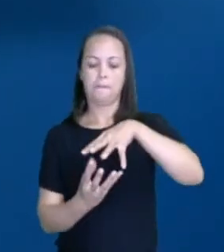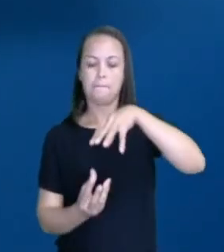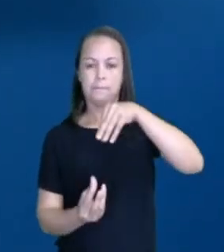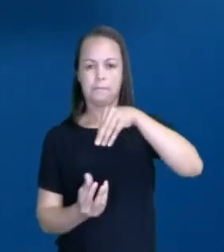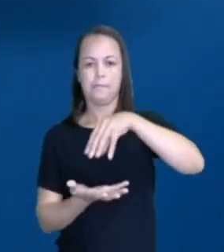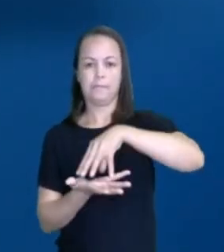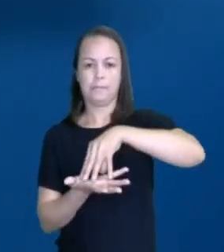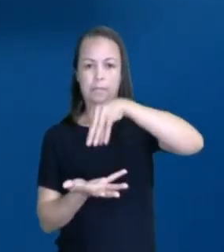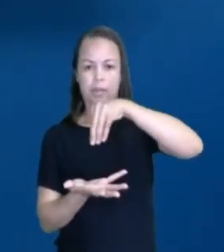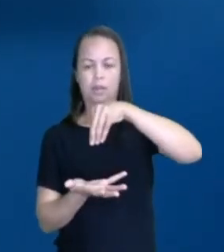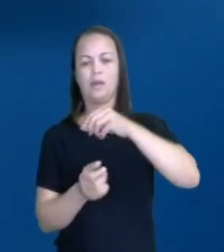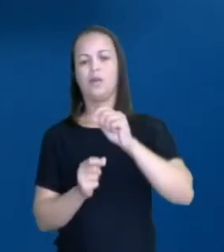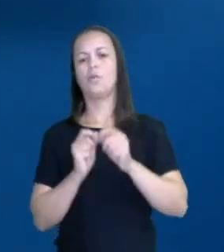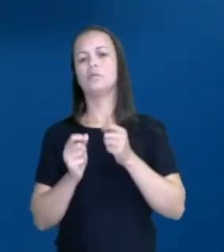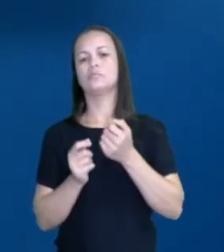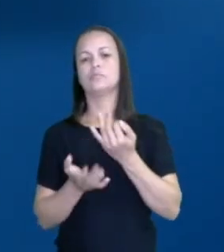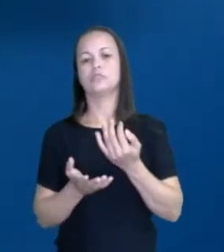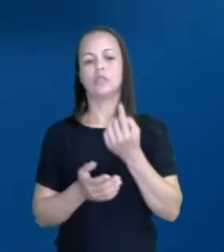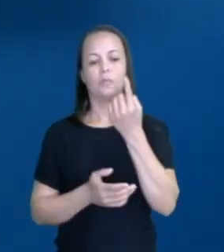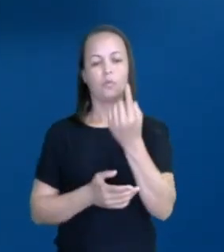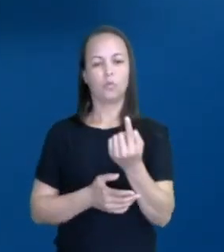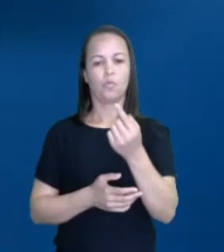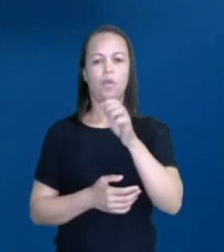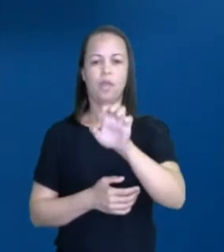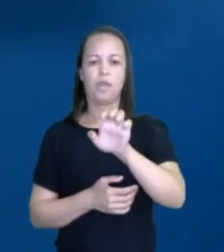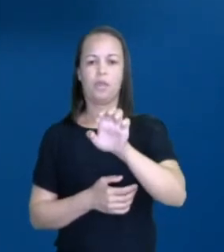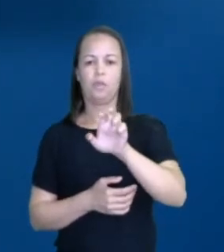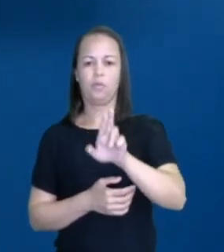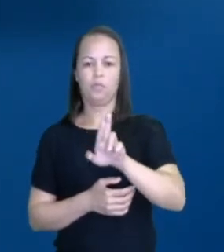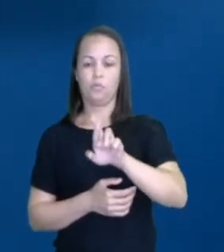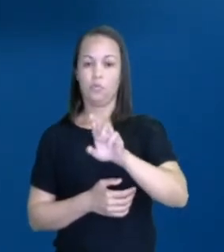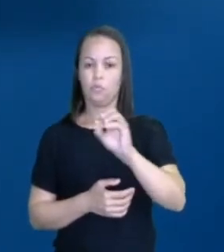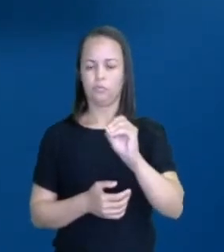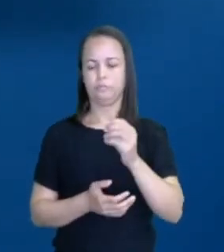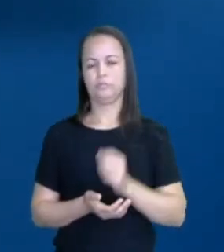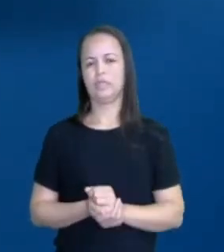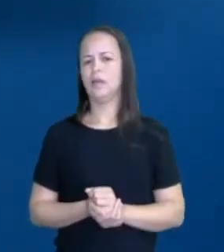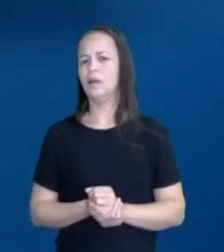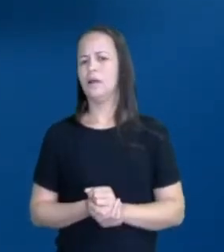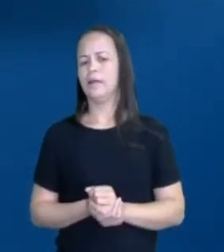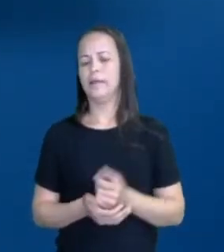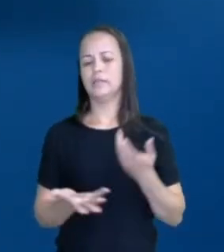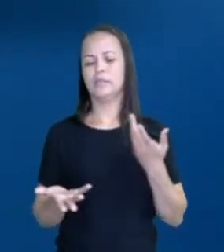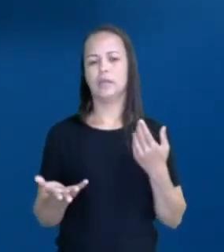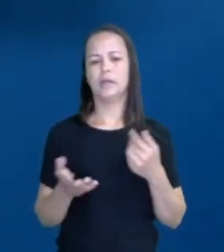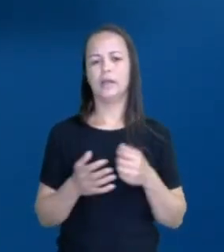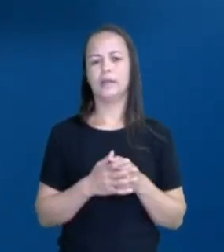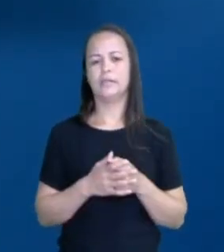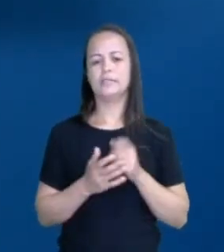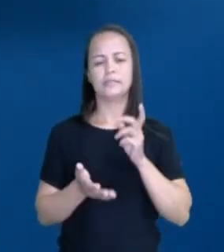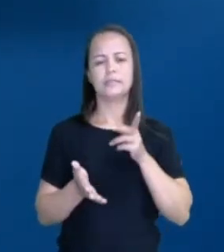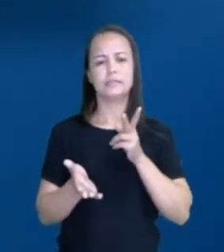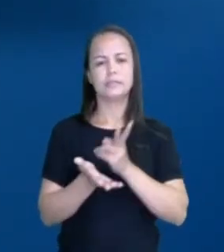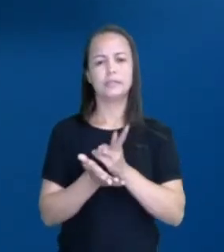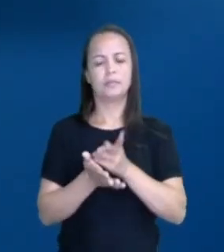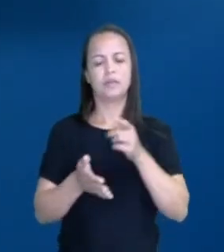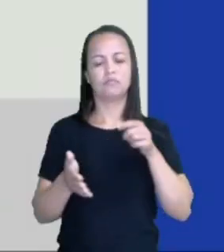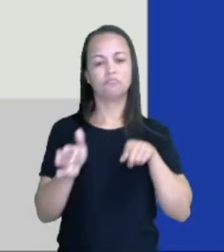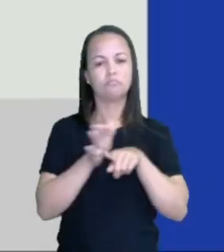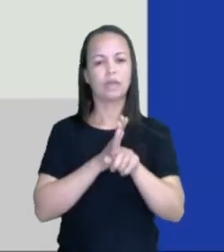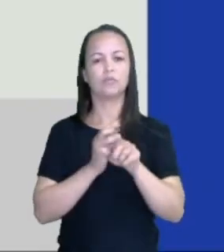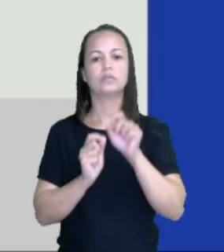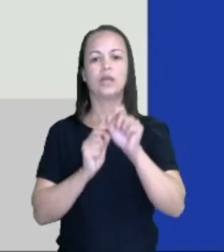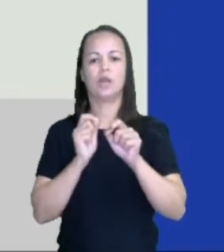vou perguntar preço, né, em português, geralmente a gente pergunta assim, quanto é? E esse é o verbo ser,